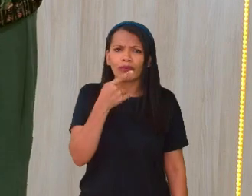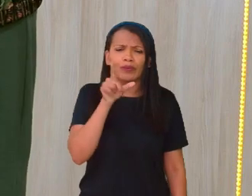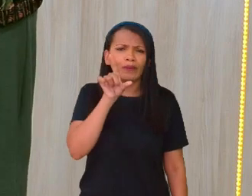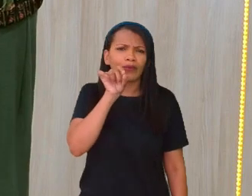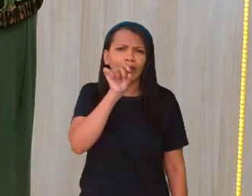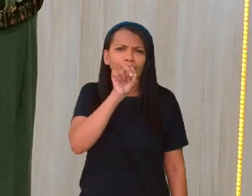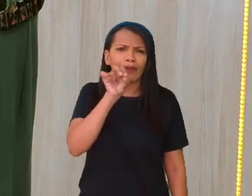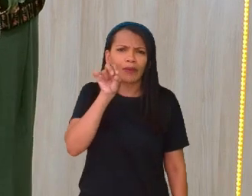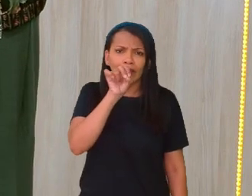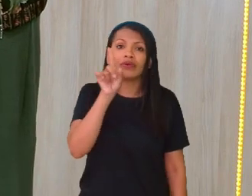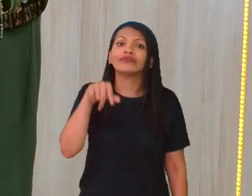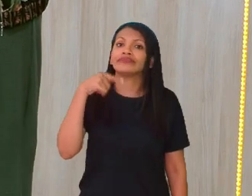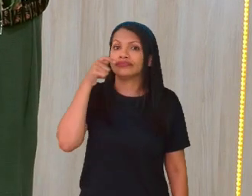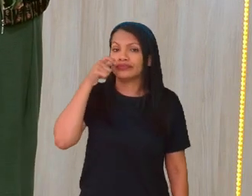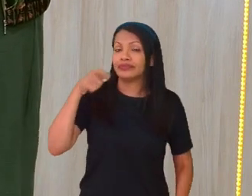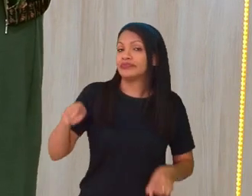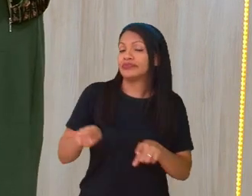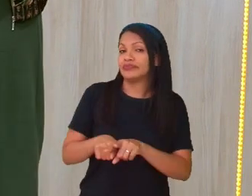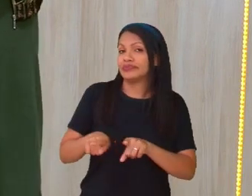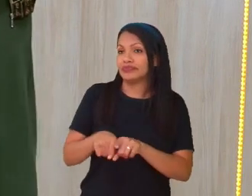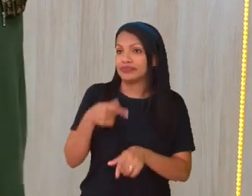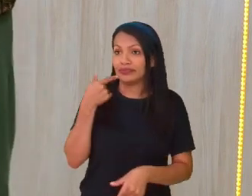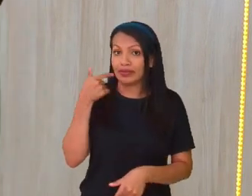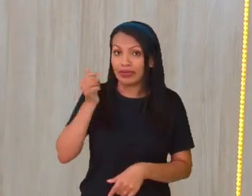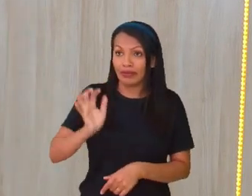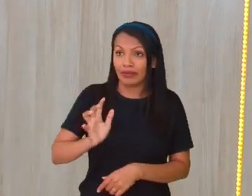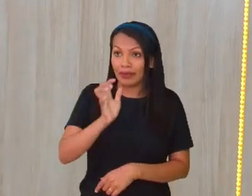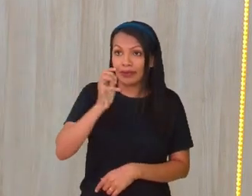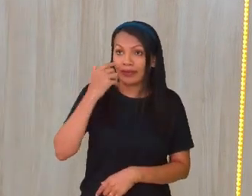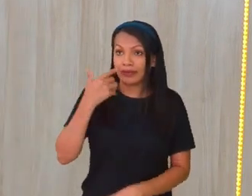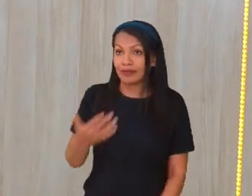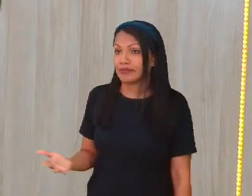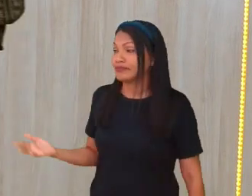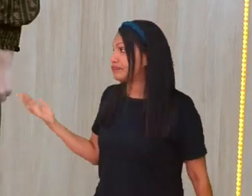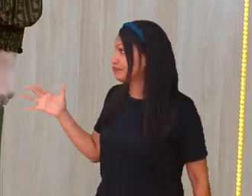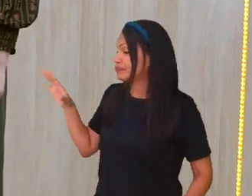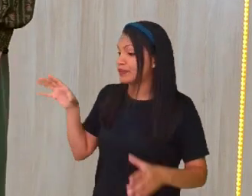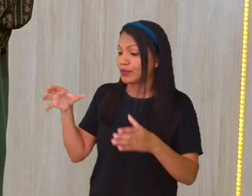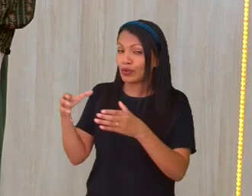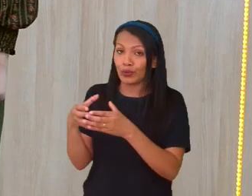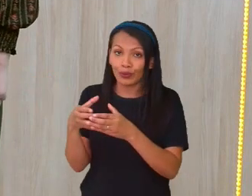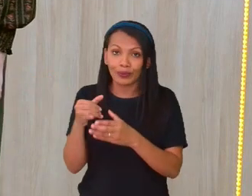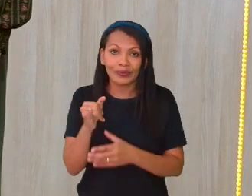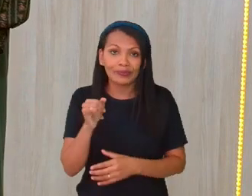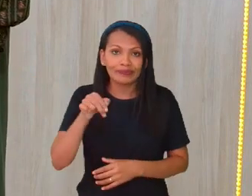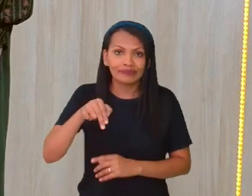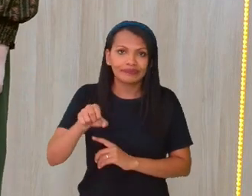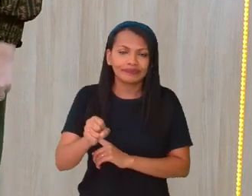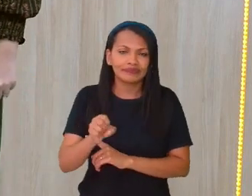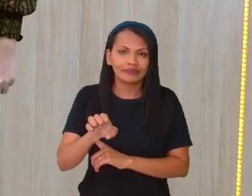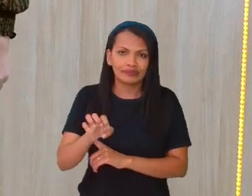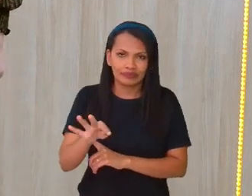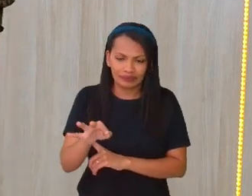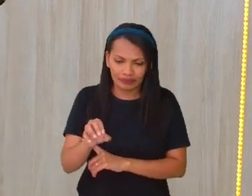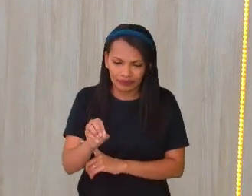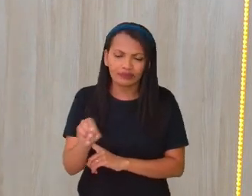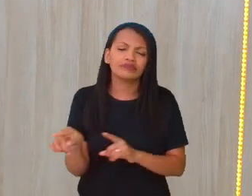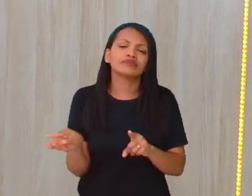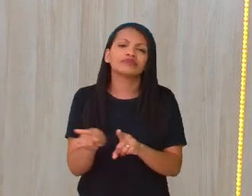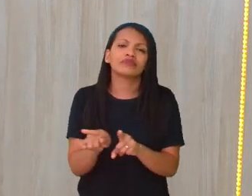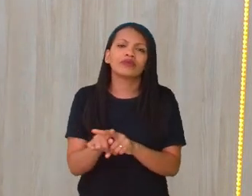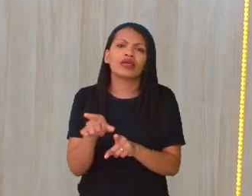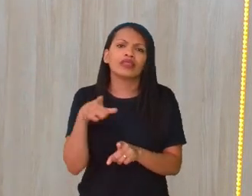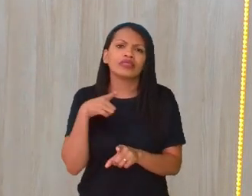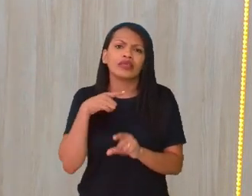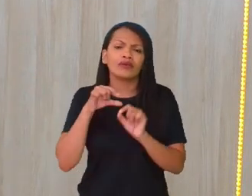dela. Bem interessante essa aranha. Ó, o grupo dos insetos, que faz parte, ele